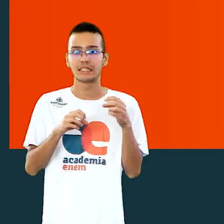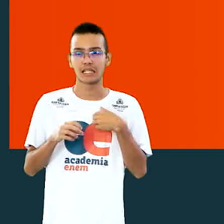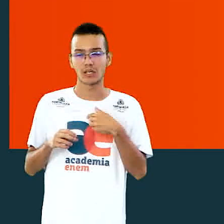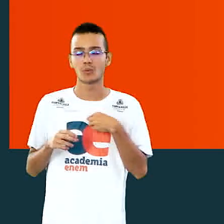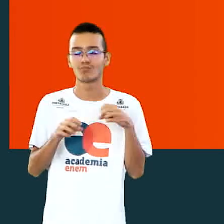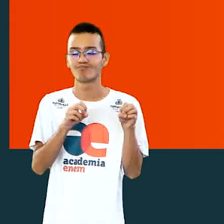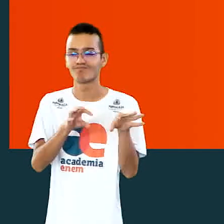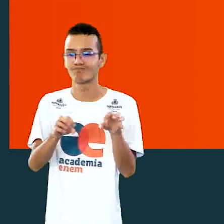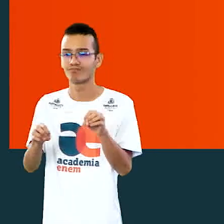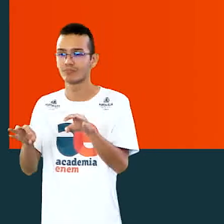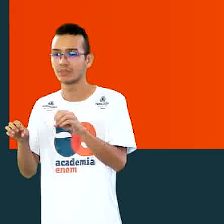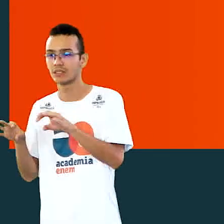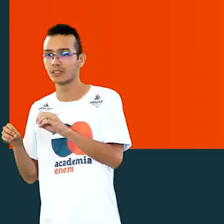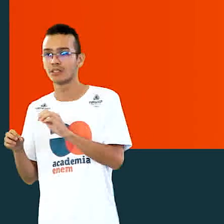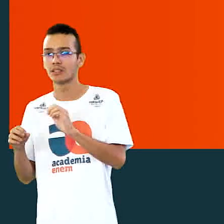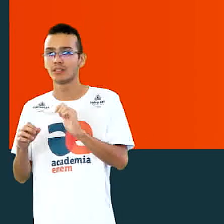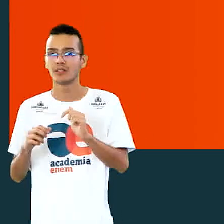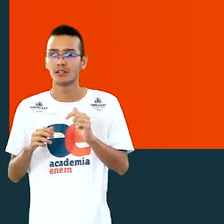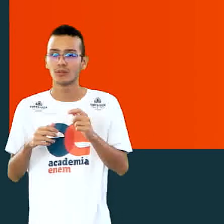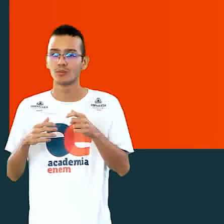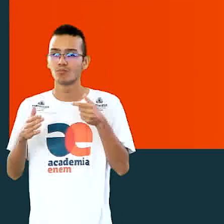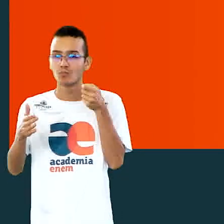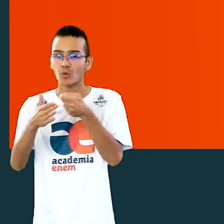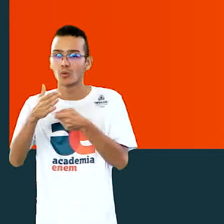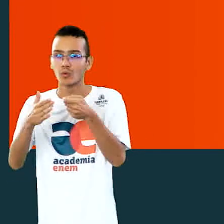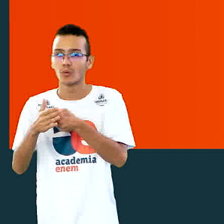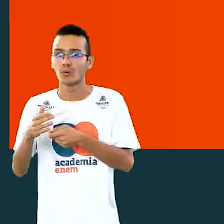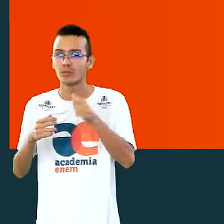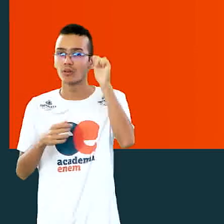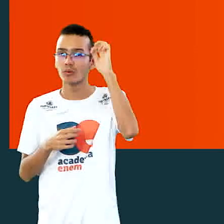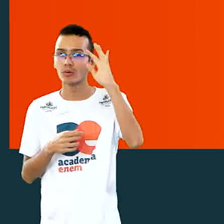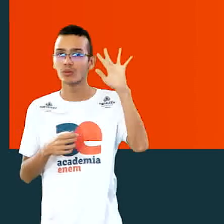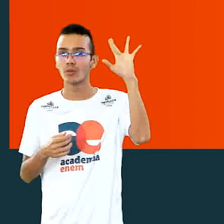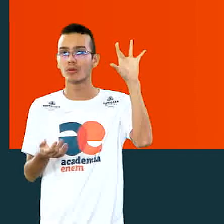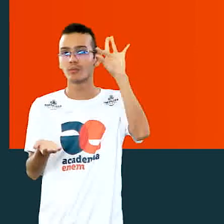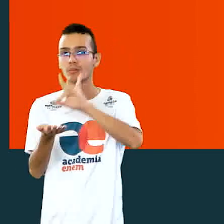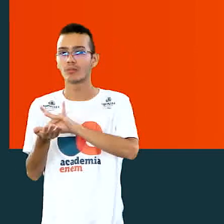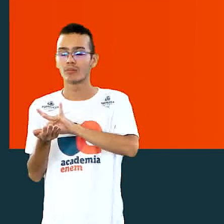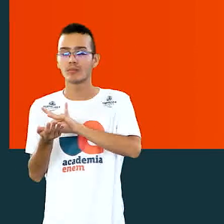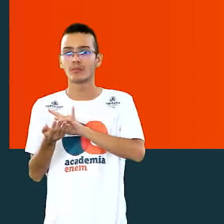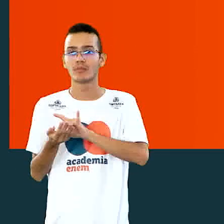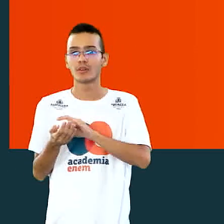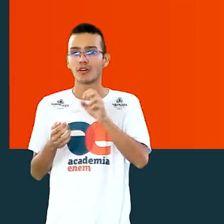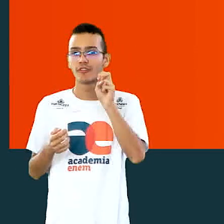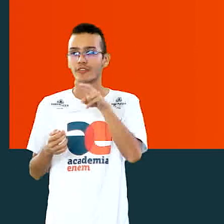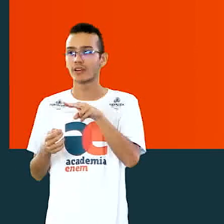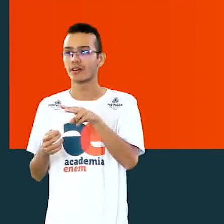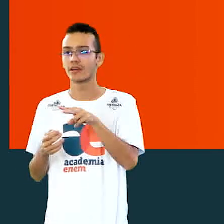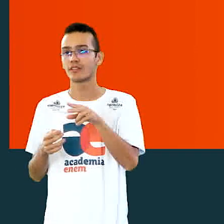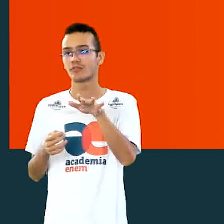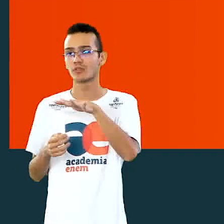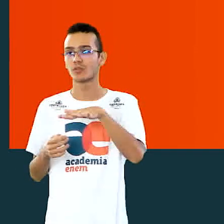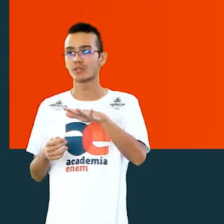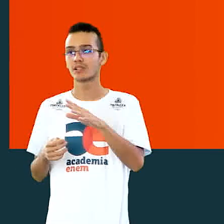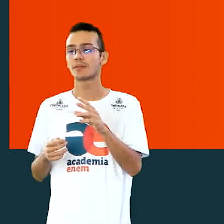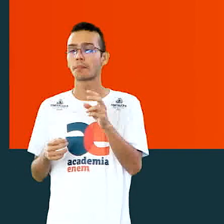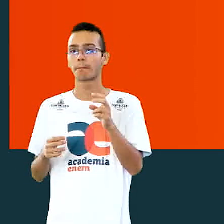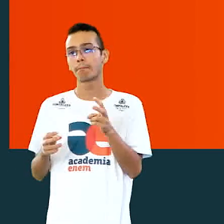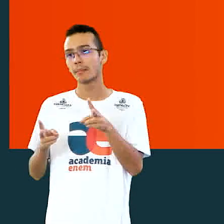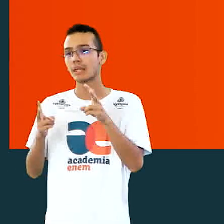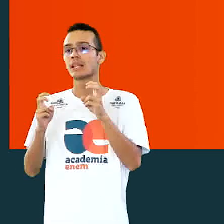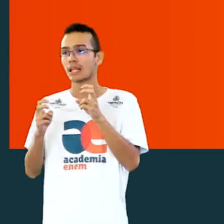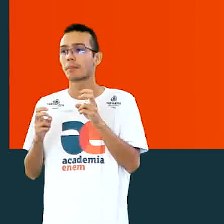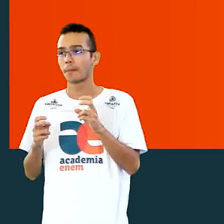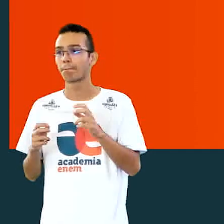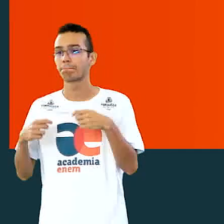vejo que vocês estão crescendo. A gente vai até vocês e vê a necessidade, a vontade, certo? O empenho de a gente buscar